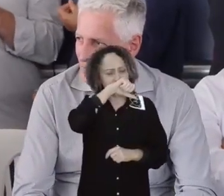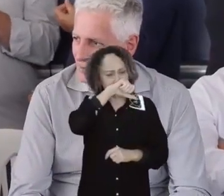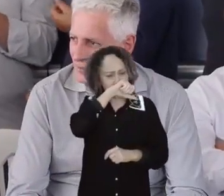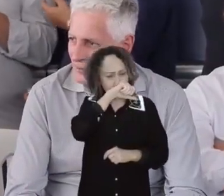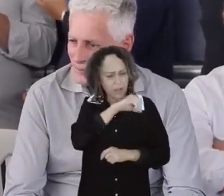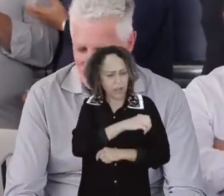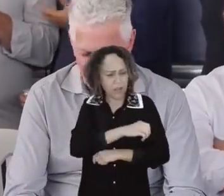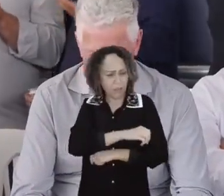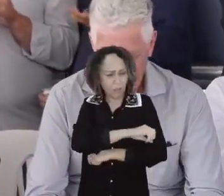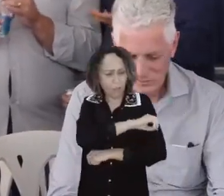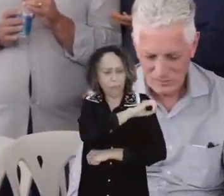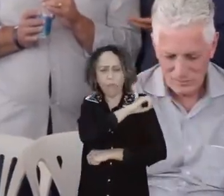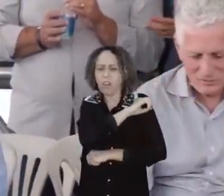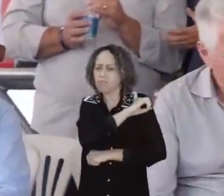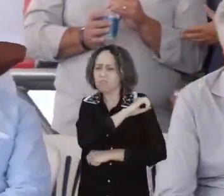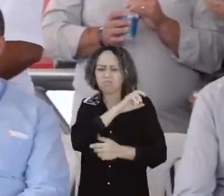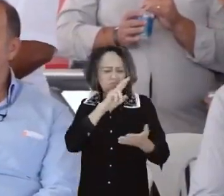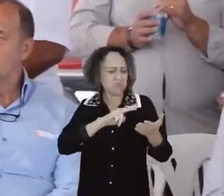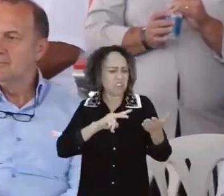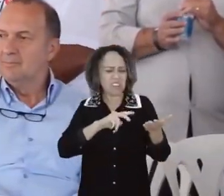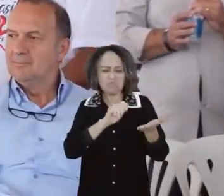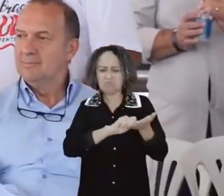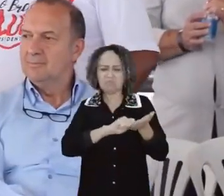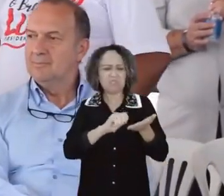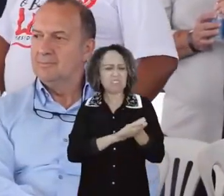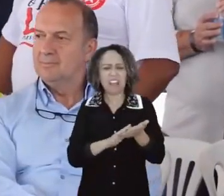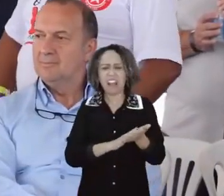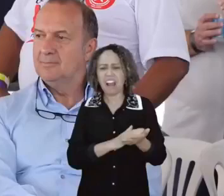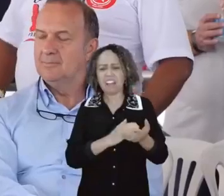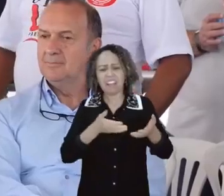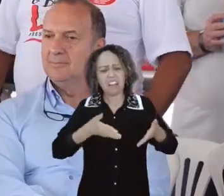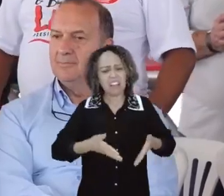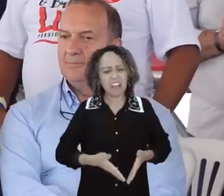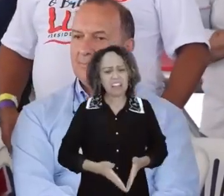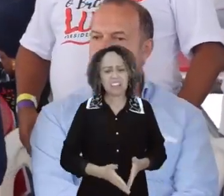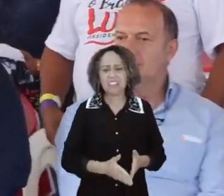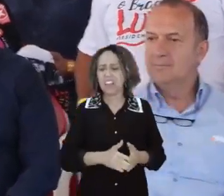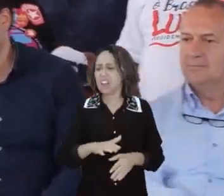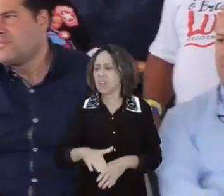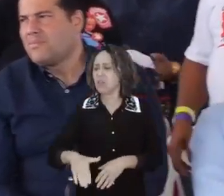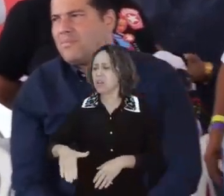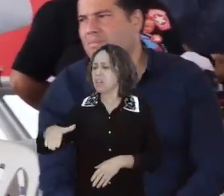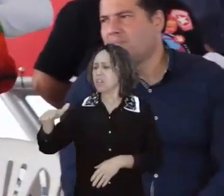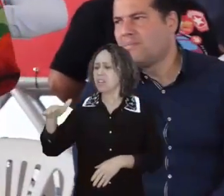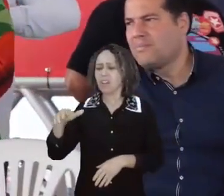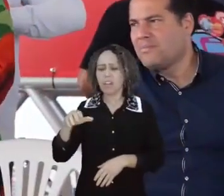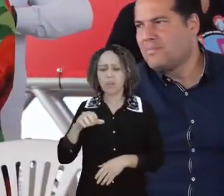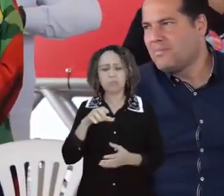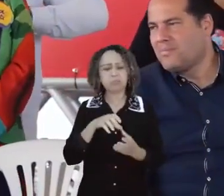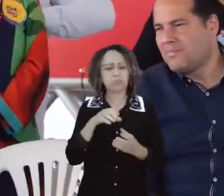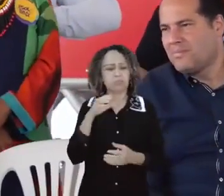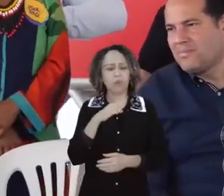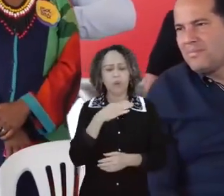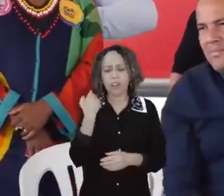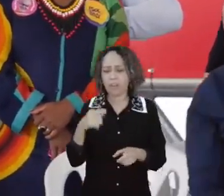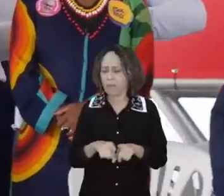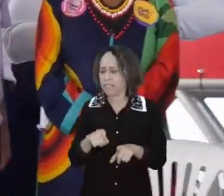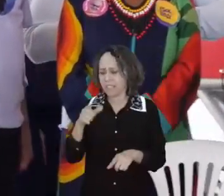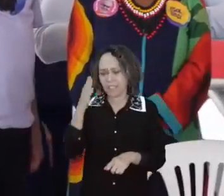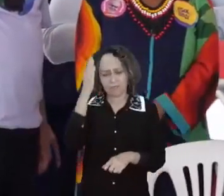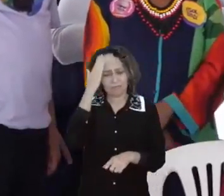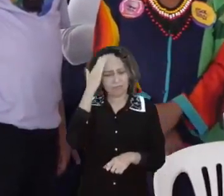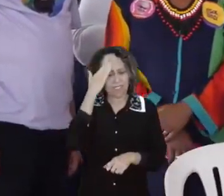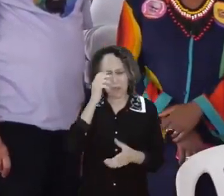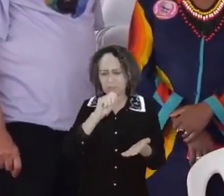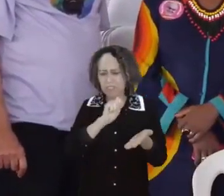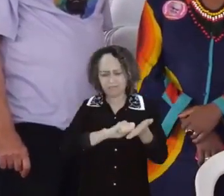morreu. Ela não sabia fazer um oco-copo. Mas ela sempre dizia, nunca